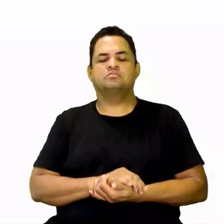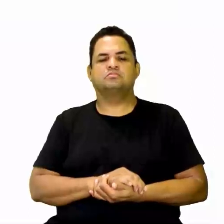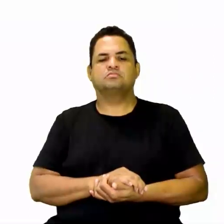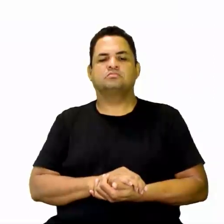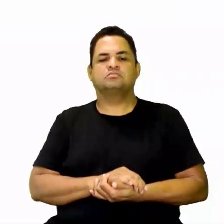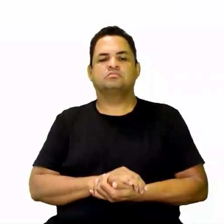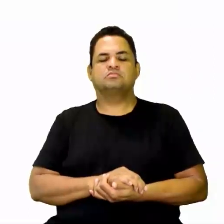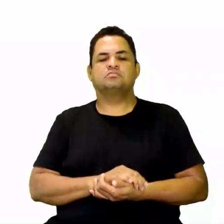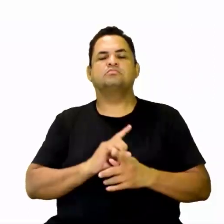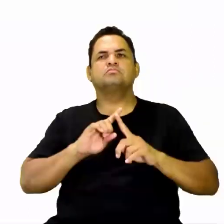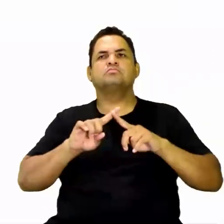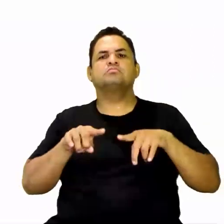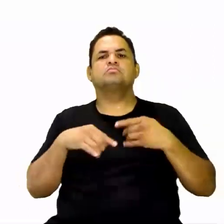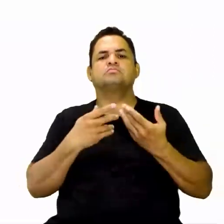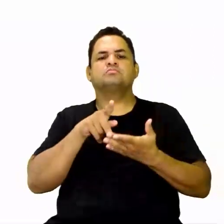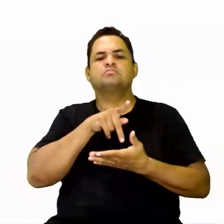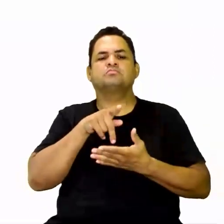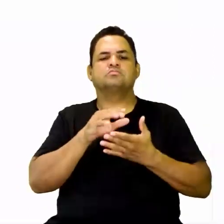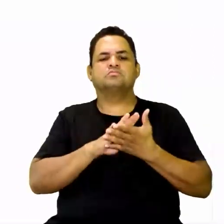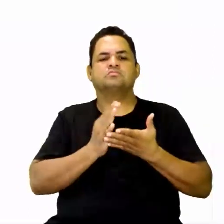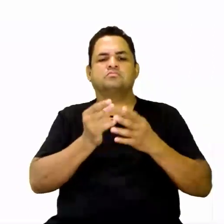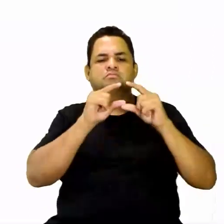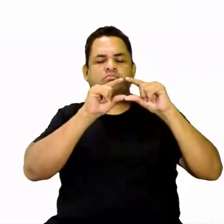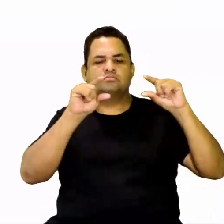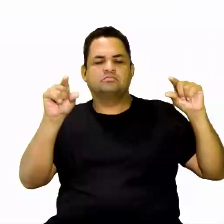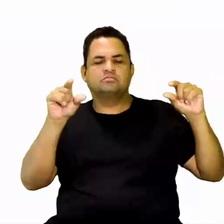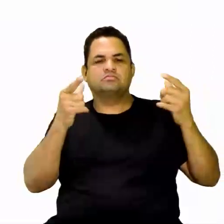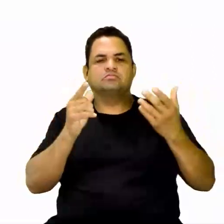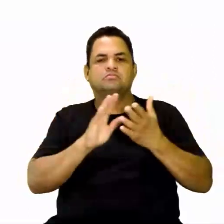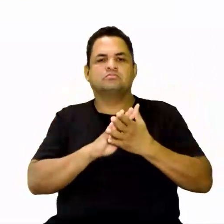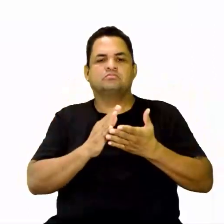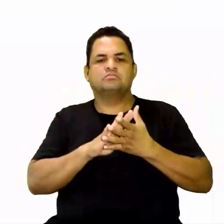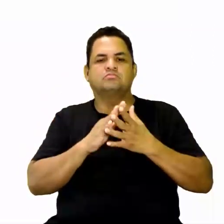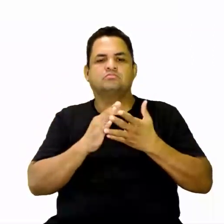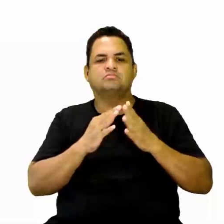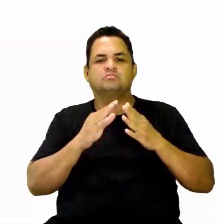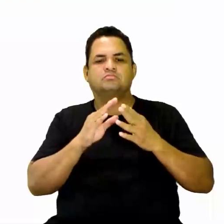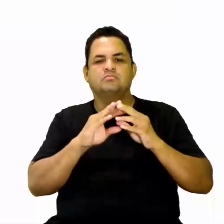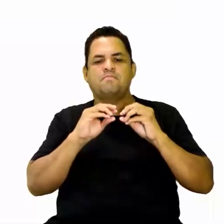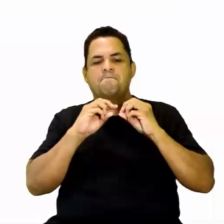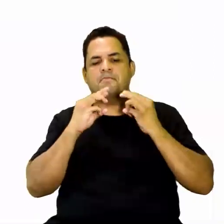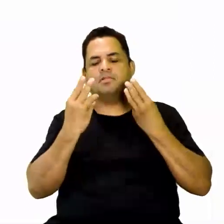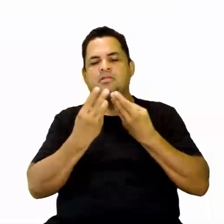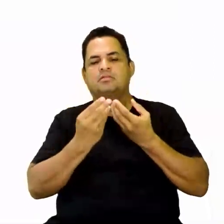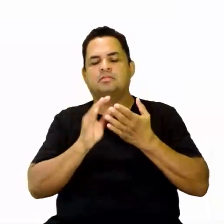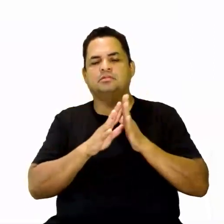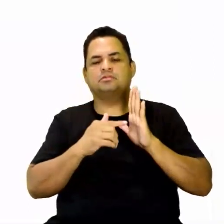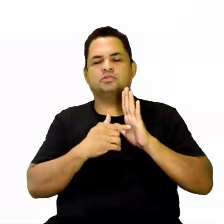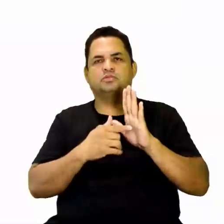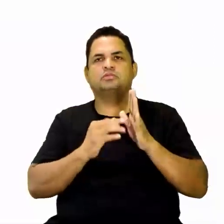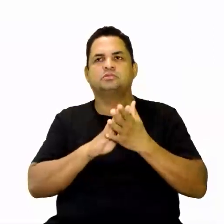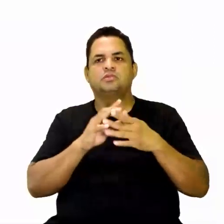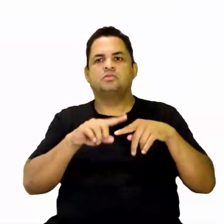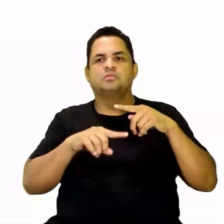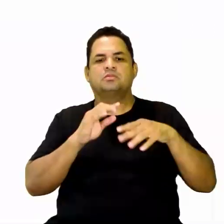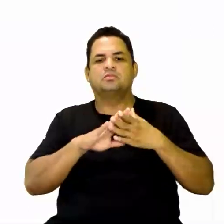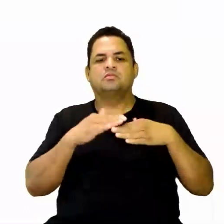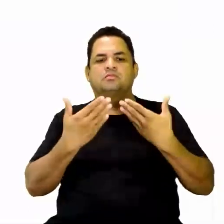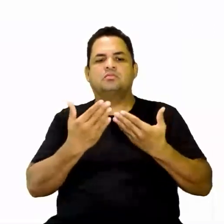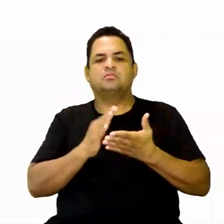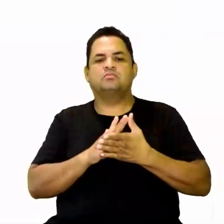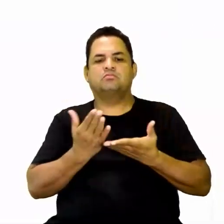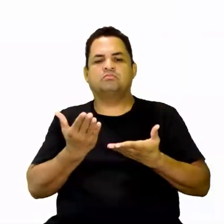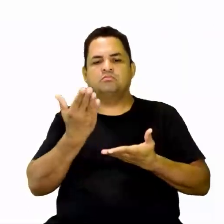mas, professor, neste enunciado, que em geral a matéria se apresenta como material e não como substância, mas daria para o